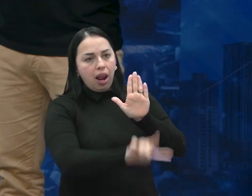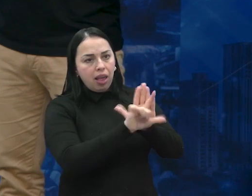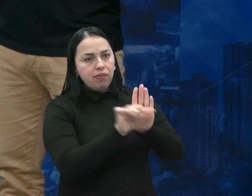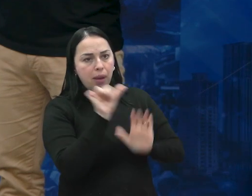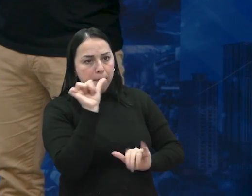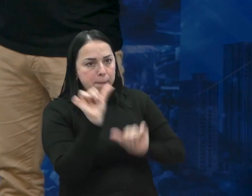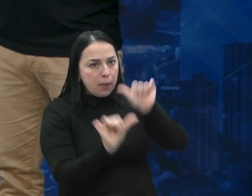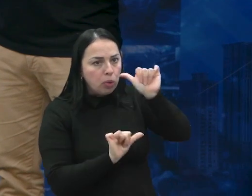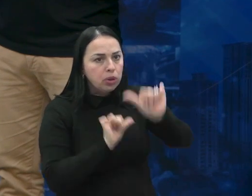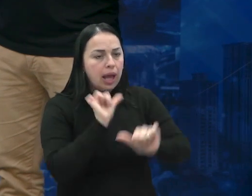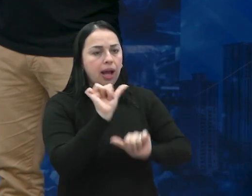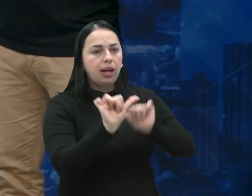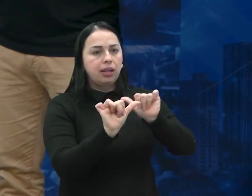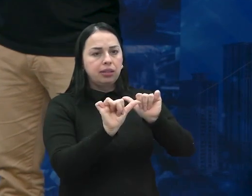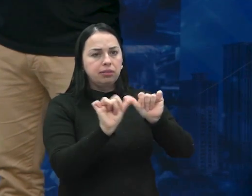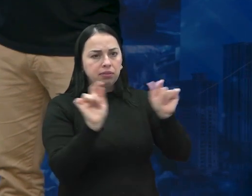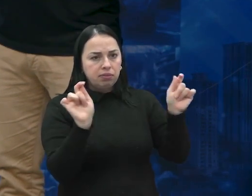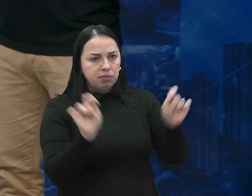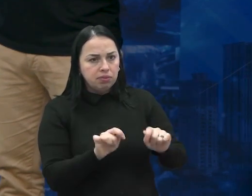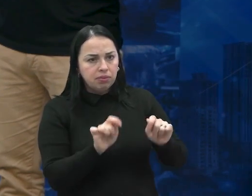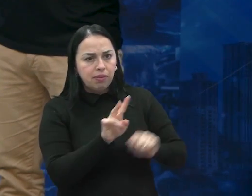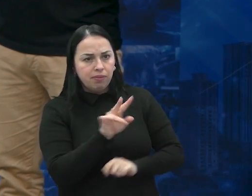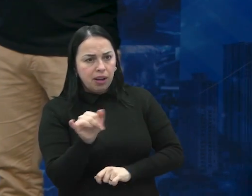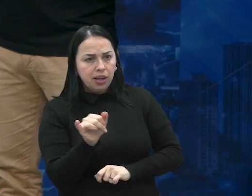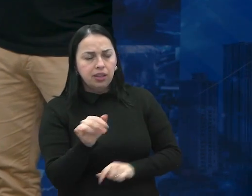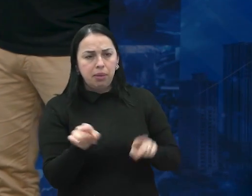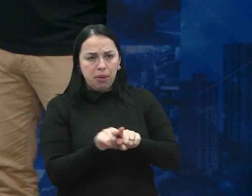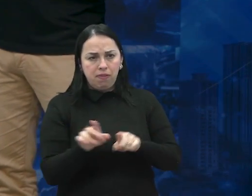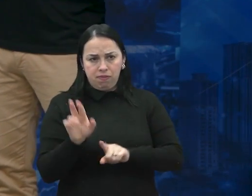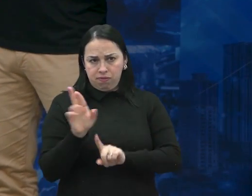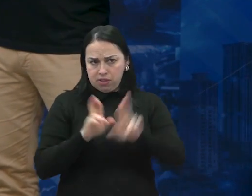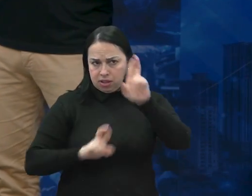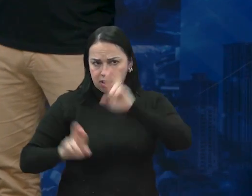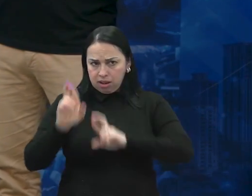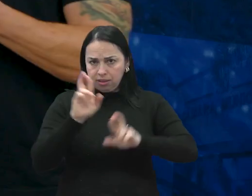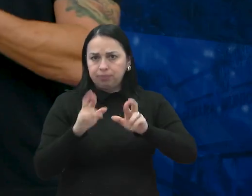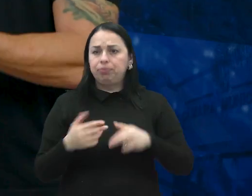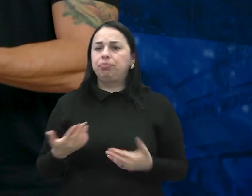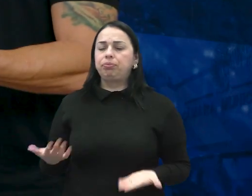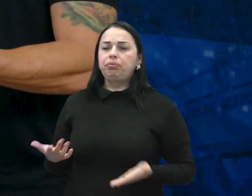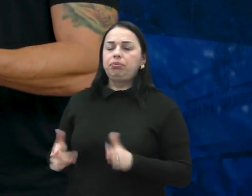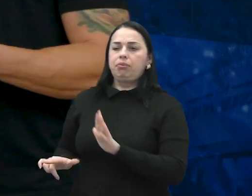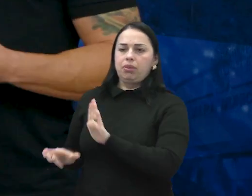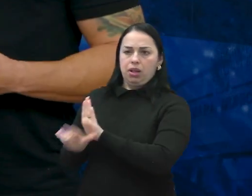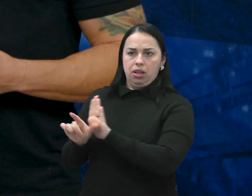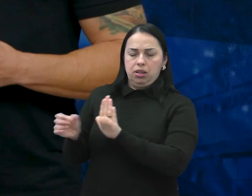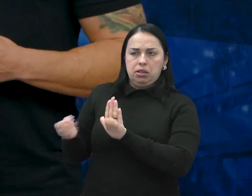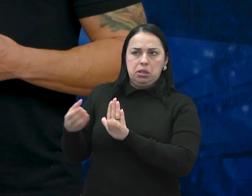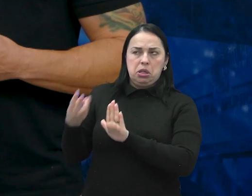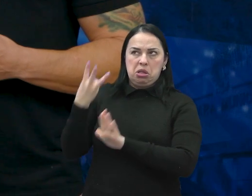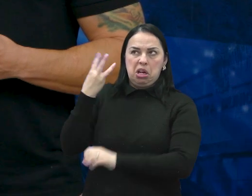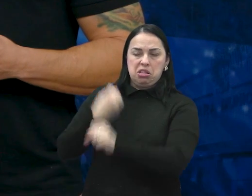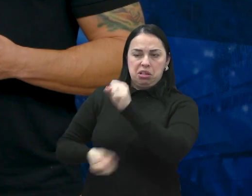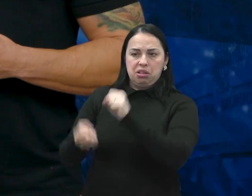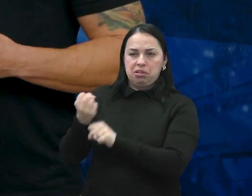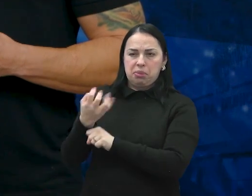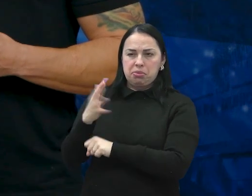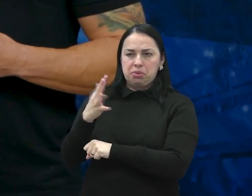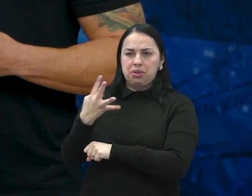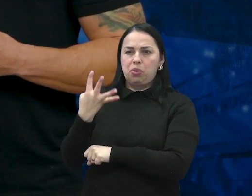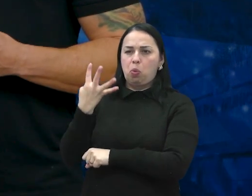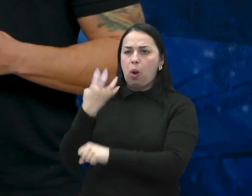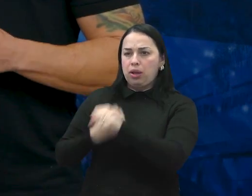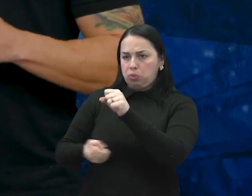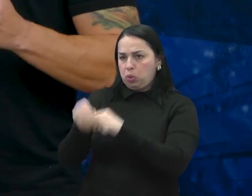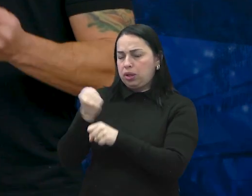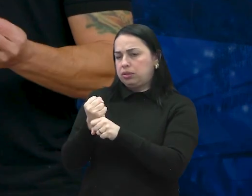avanços para poder dar mais autoridade nessa parte das fiscalizações? Olha, teve agora uma mudança recente, né, coisa de 3 anos, 4 anos